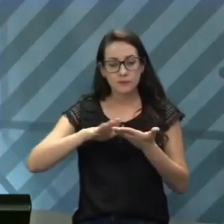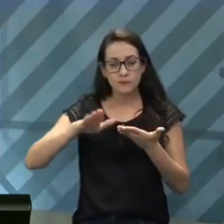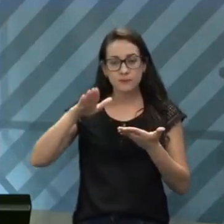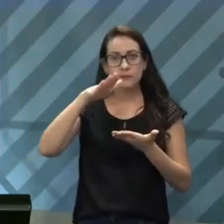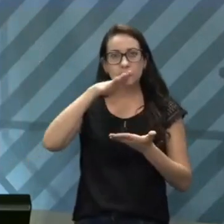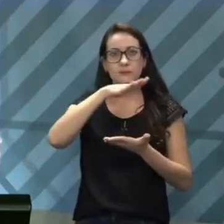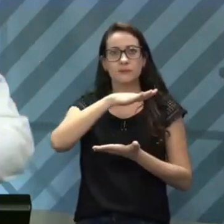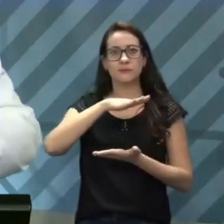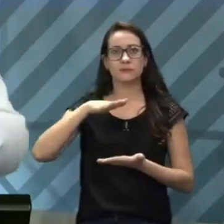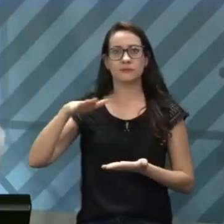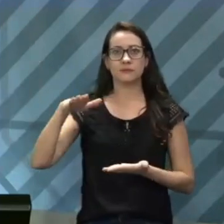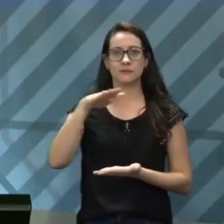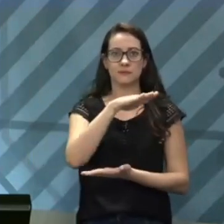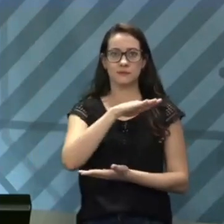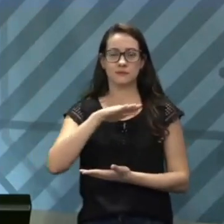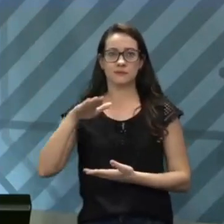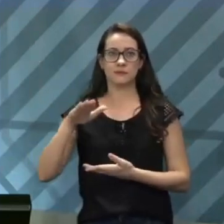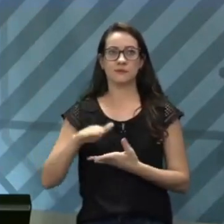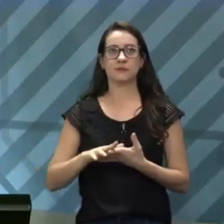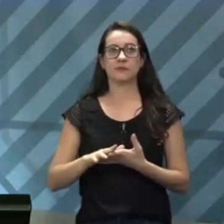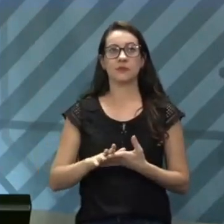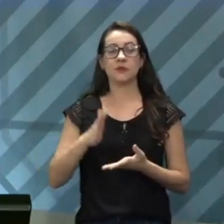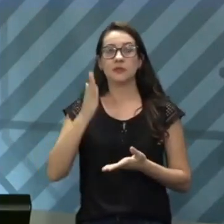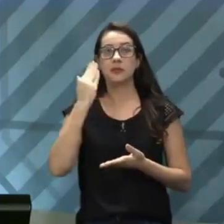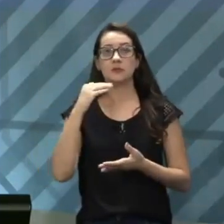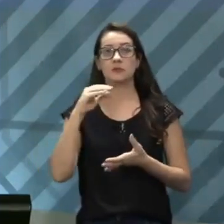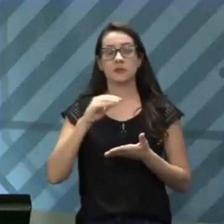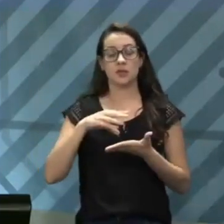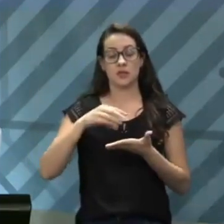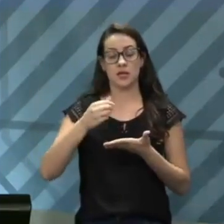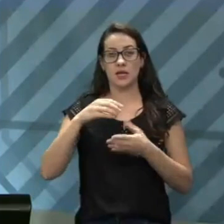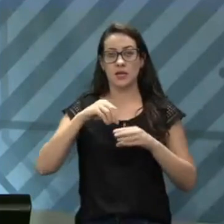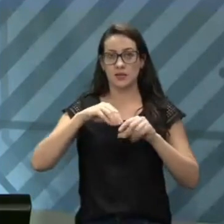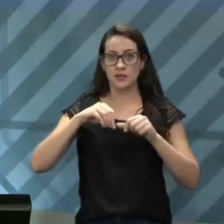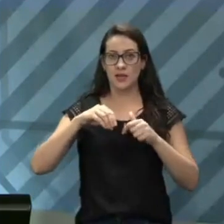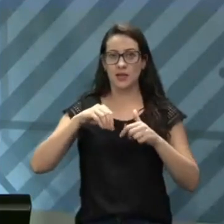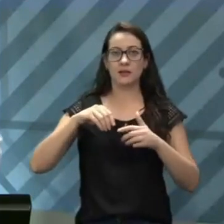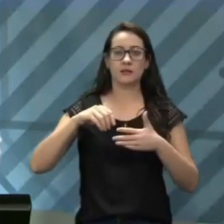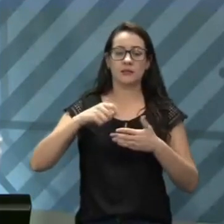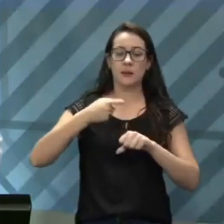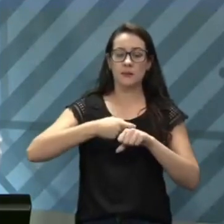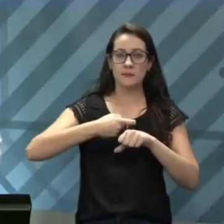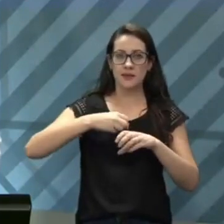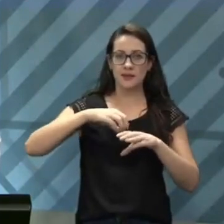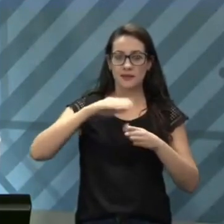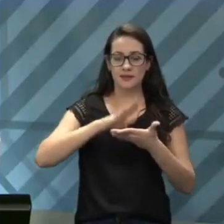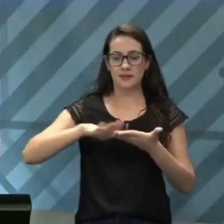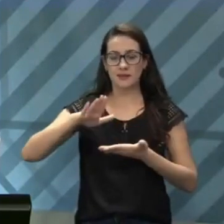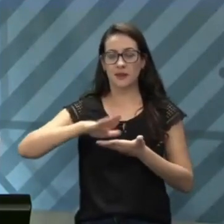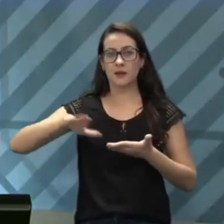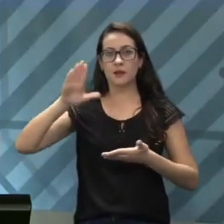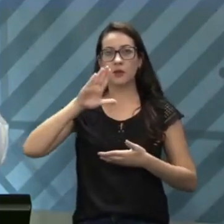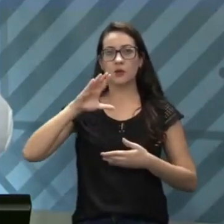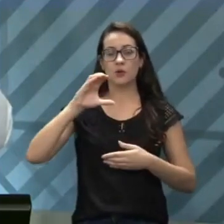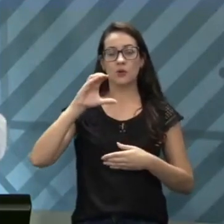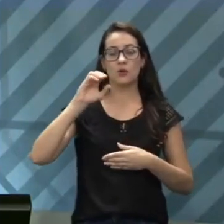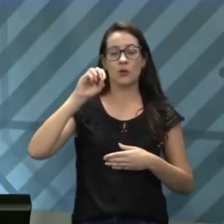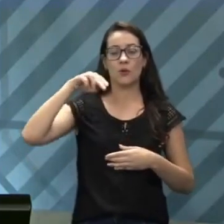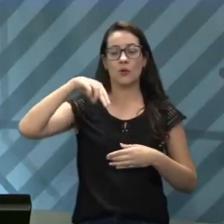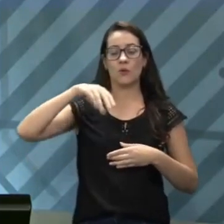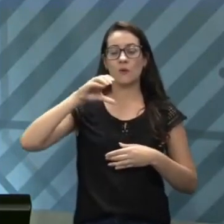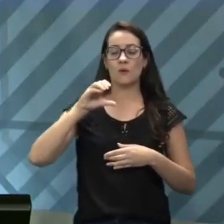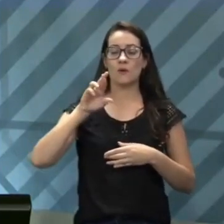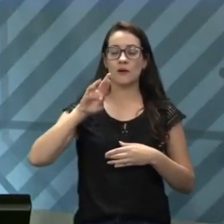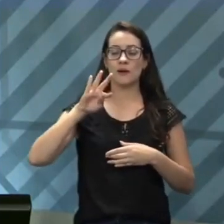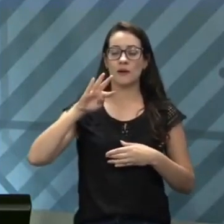superior, ela é considerada um concreto um pouco mais fraco do que a parte inferior da nossa seção